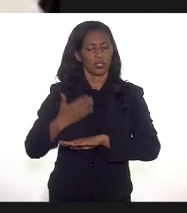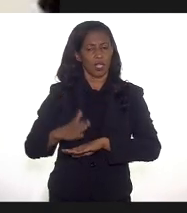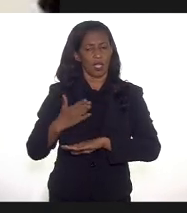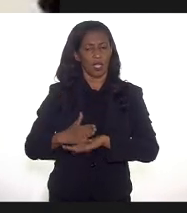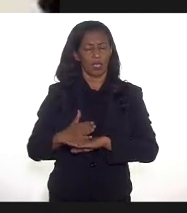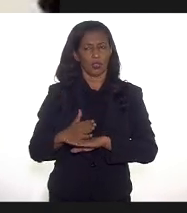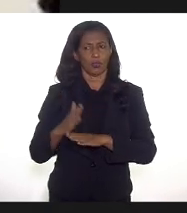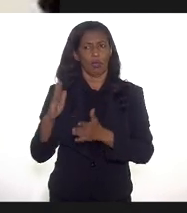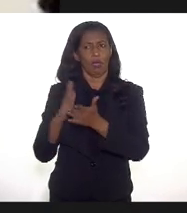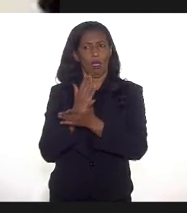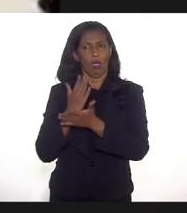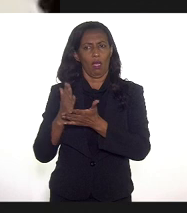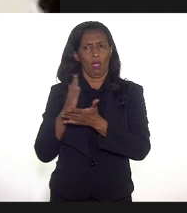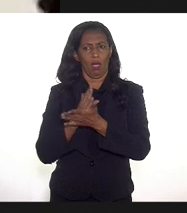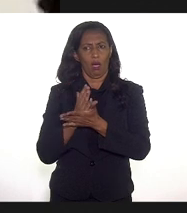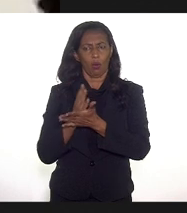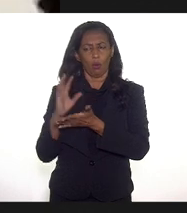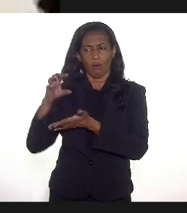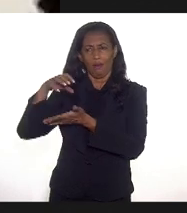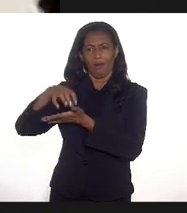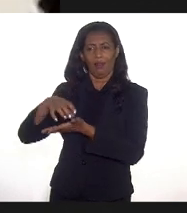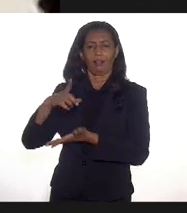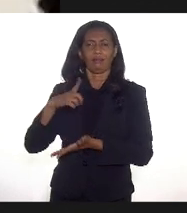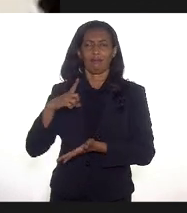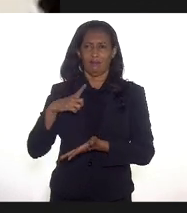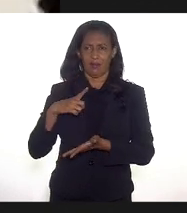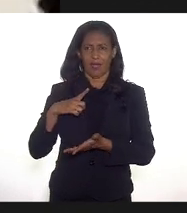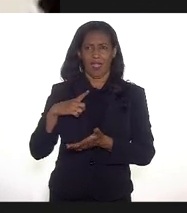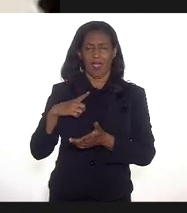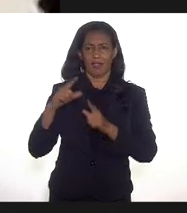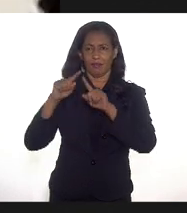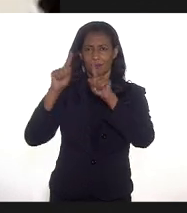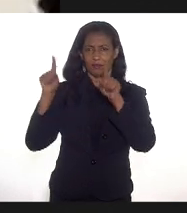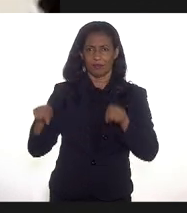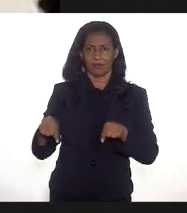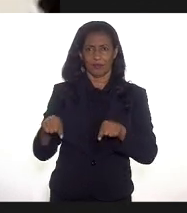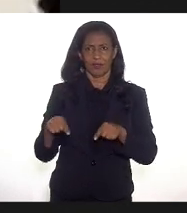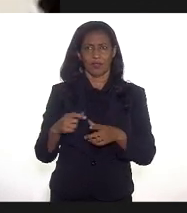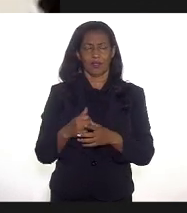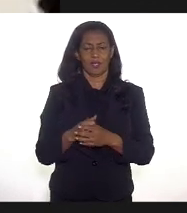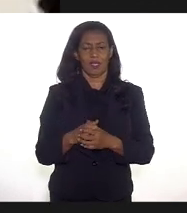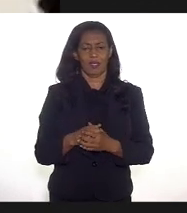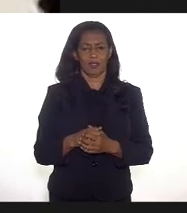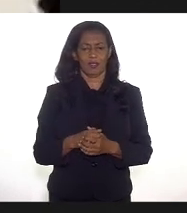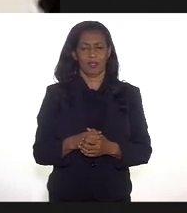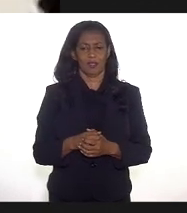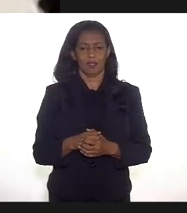algumas unidades da FATEC têm o estágio obrigatório incluído na matriz.